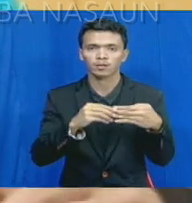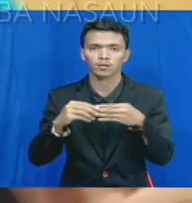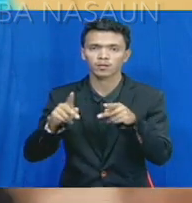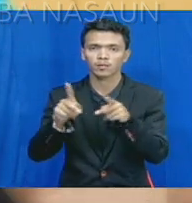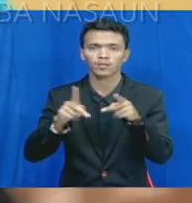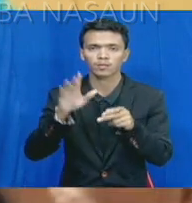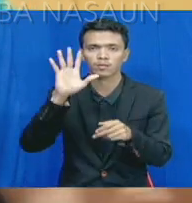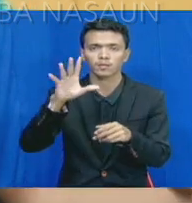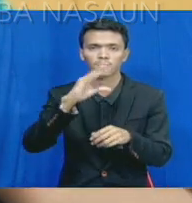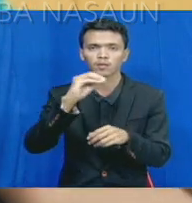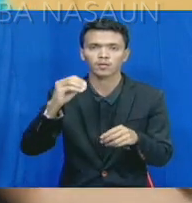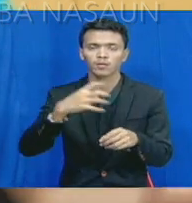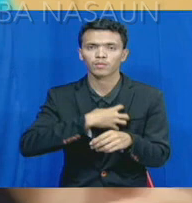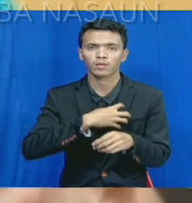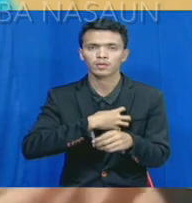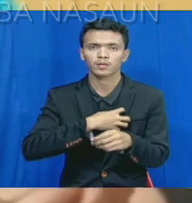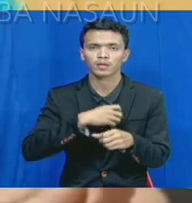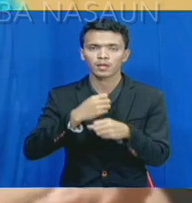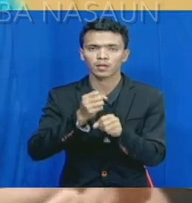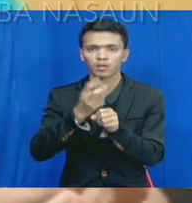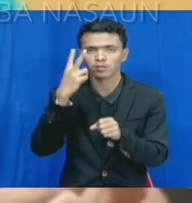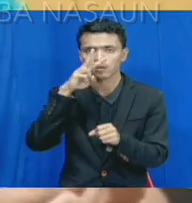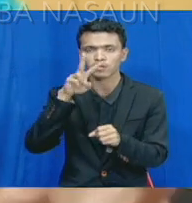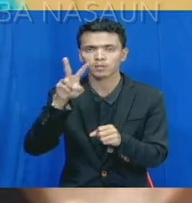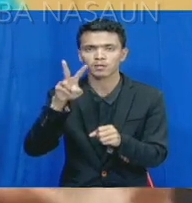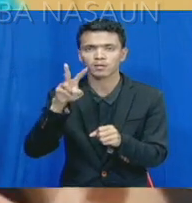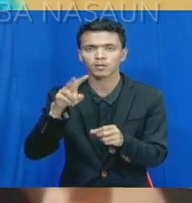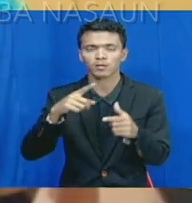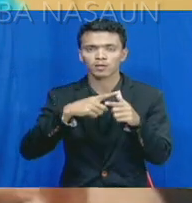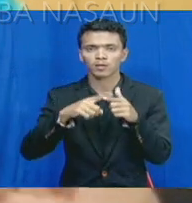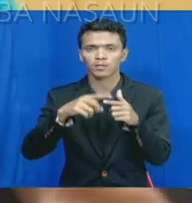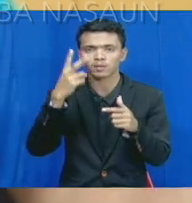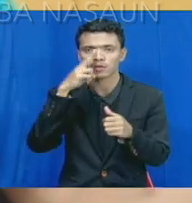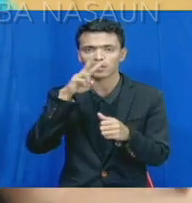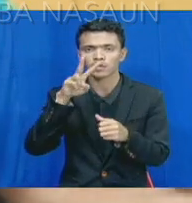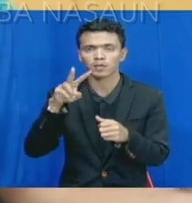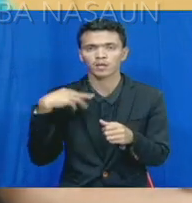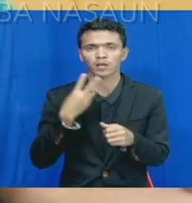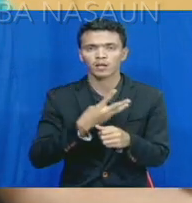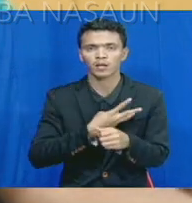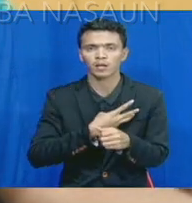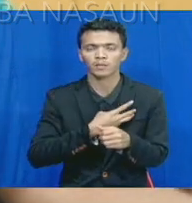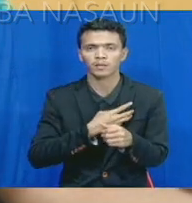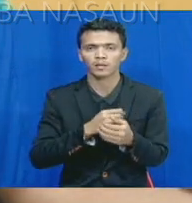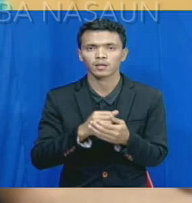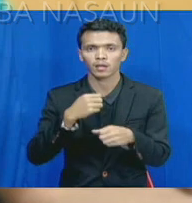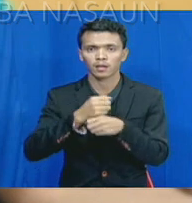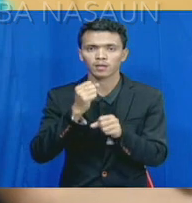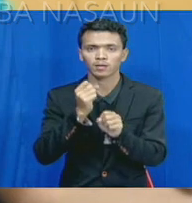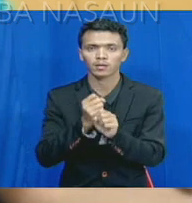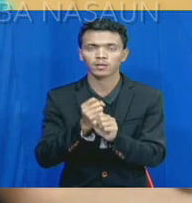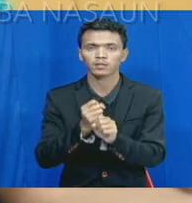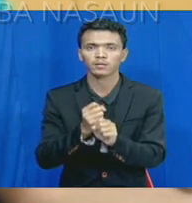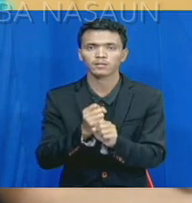comandante esquadra, sir, ame halo socialização, no. Depois de socialização, ne, ame, aplica aquelas,